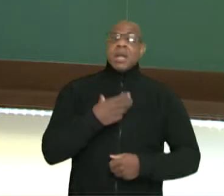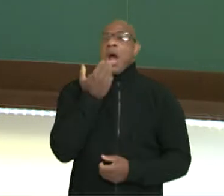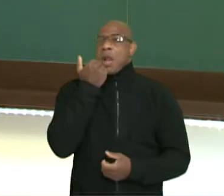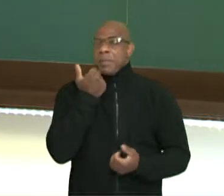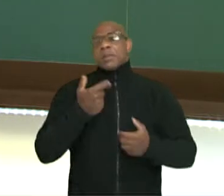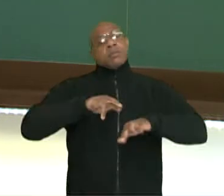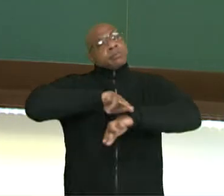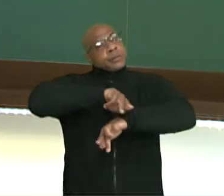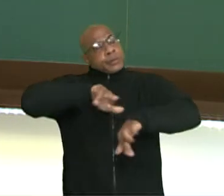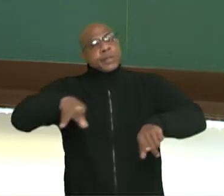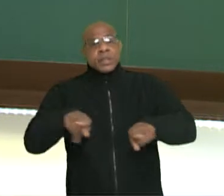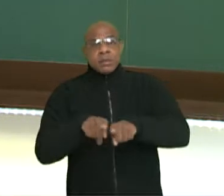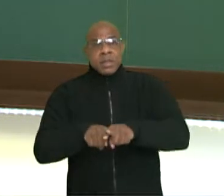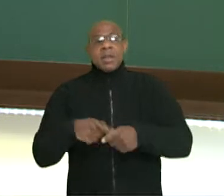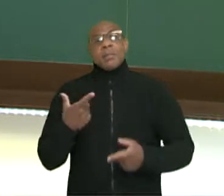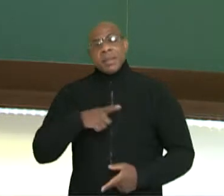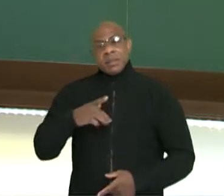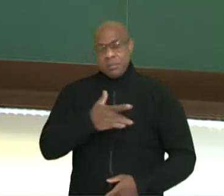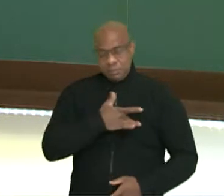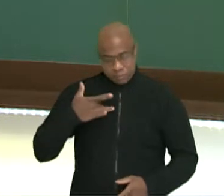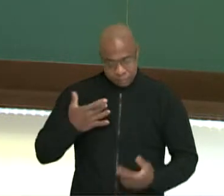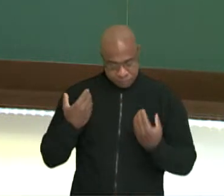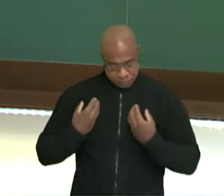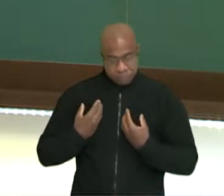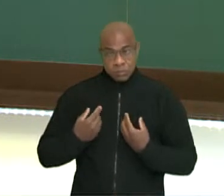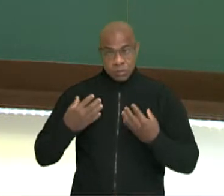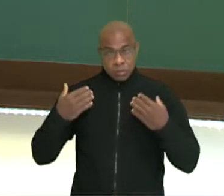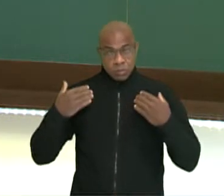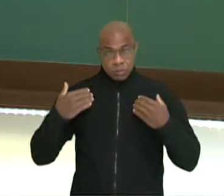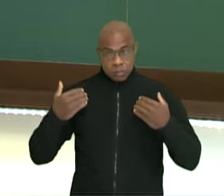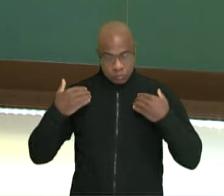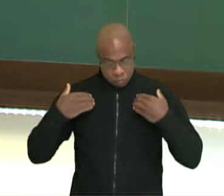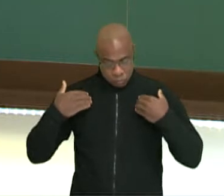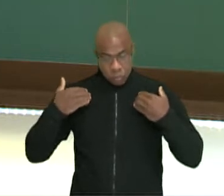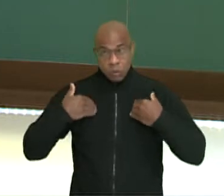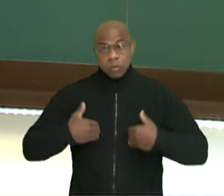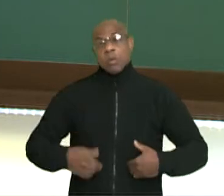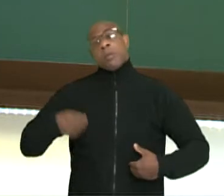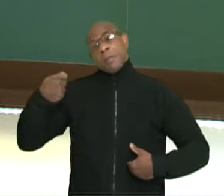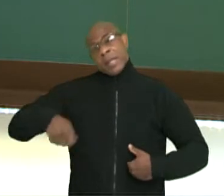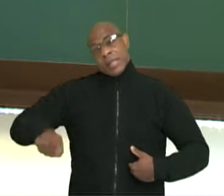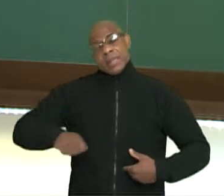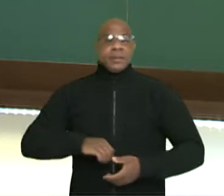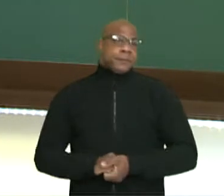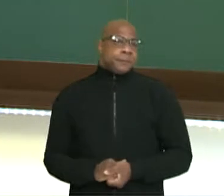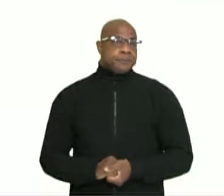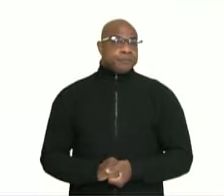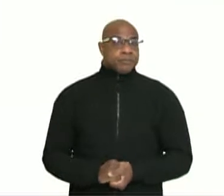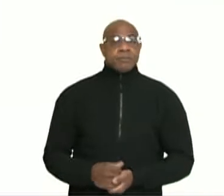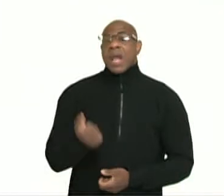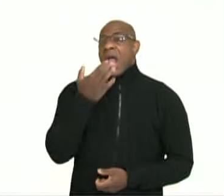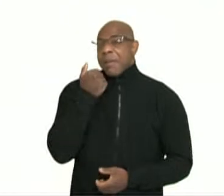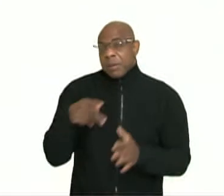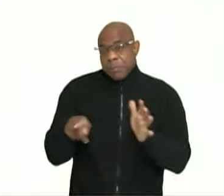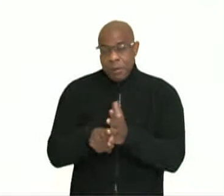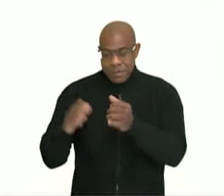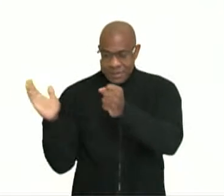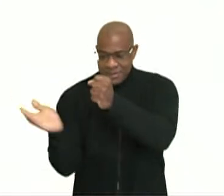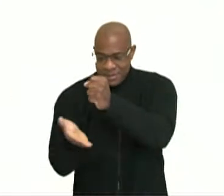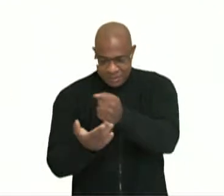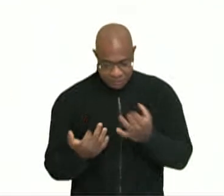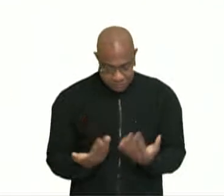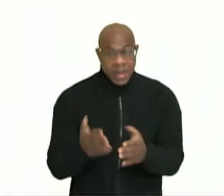diversificada para poder atender todos os nutrientes que o nosso corpinho precisa. Mas alimentos da safra tendem a ser